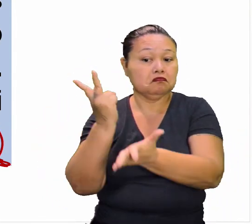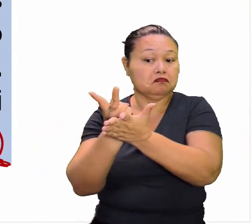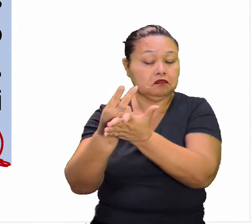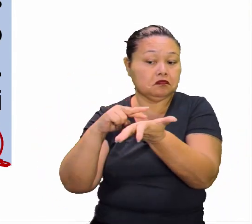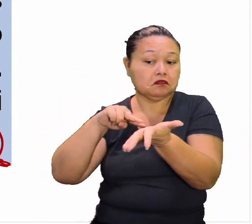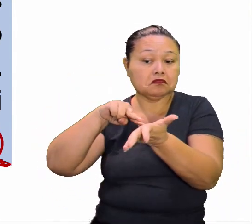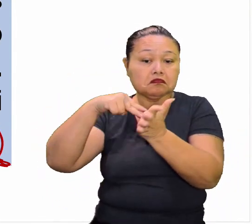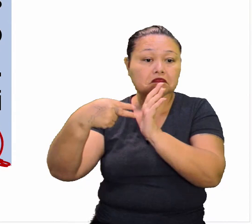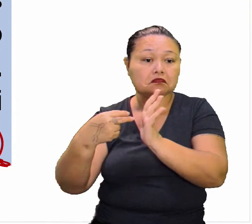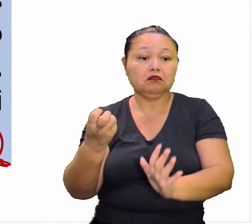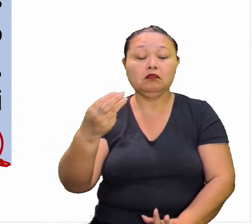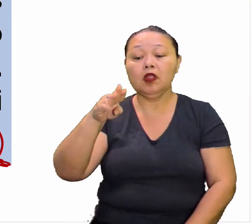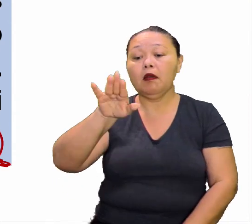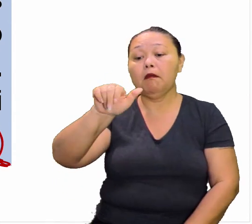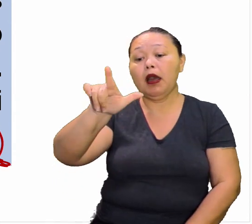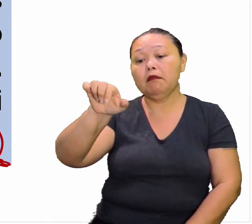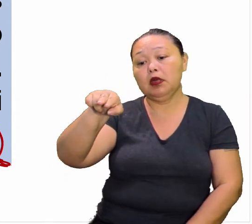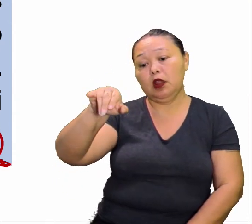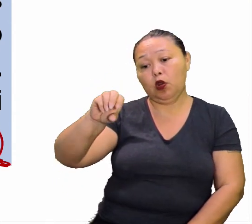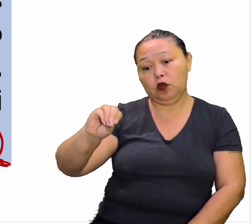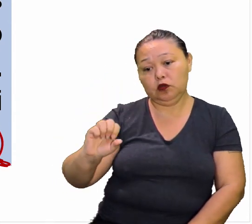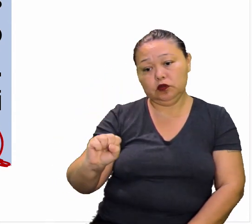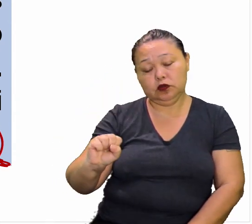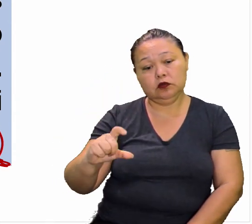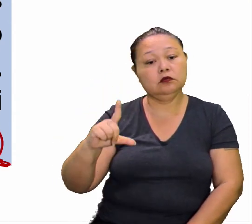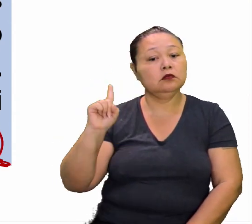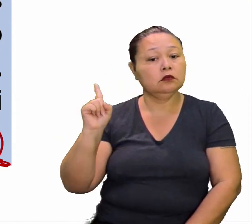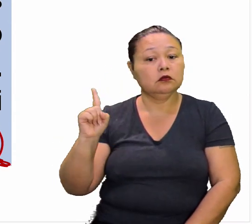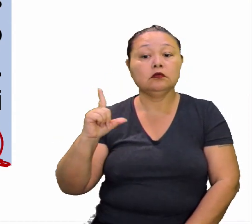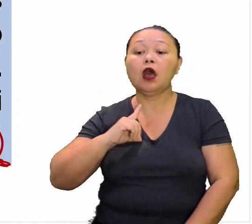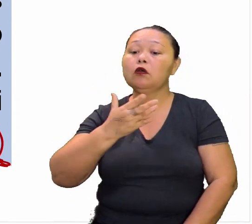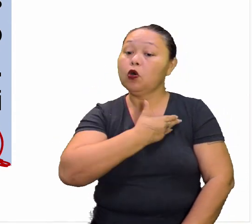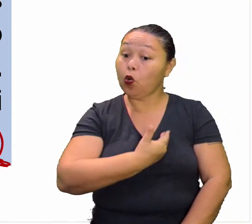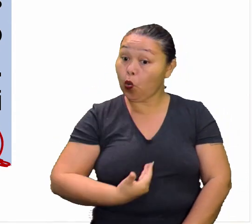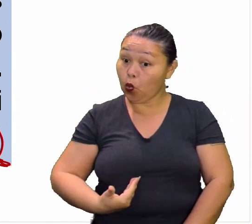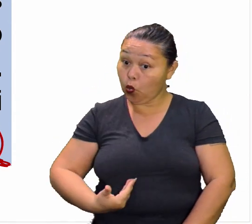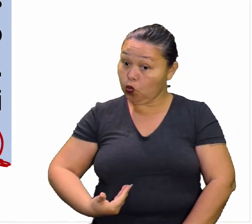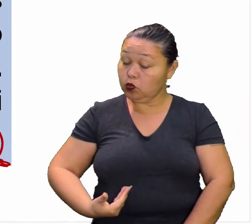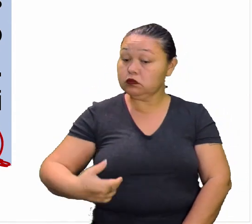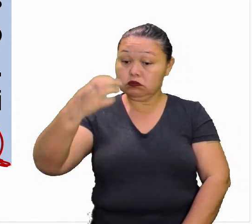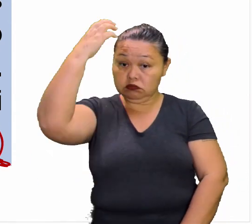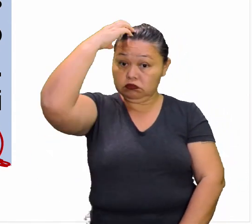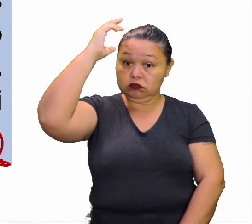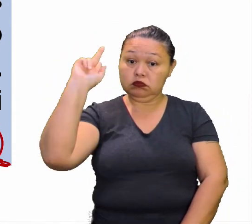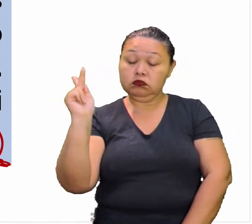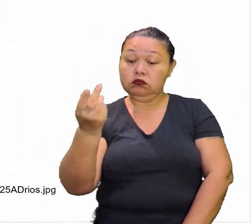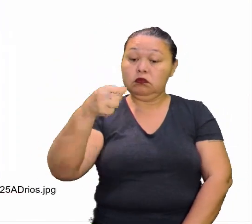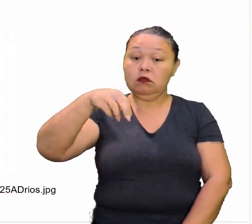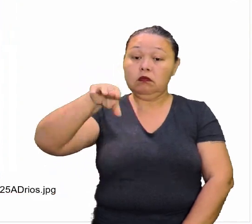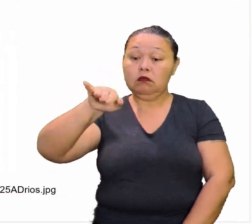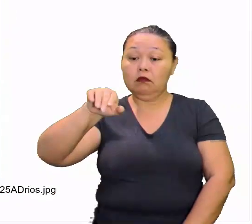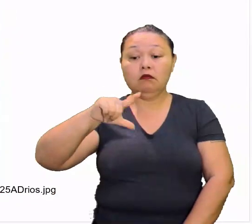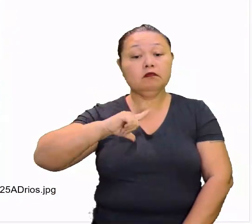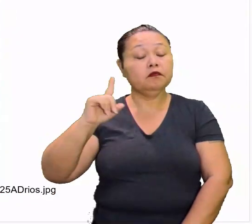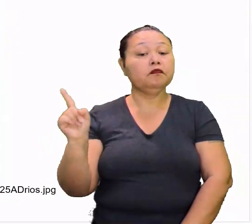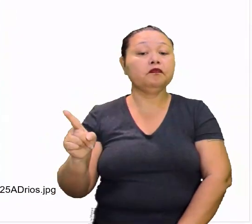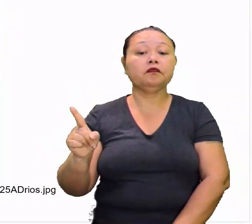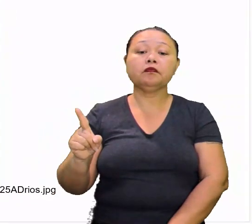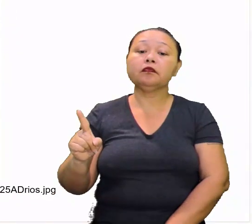viviam na região da Babilônia. E olha o governo do Hammurabi, hein? Olho por olho, dente por